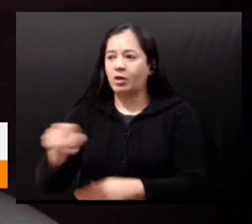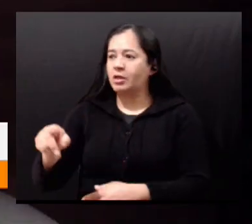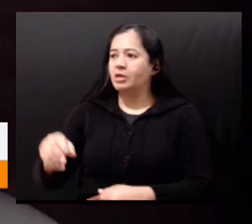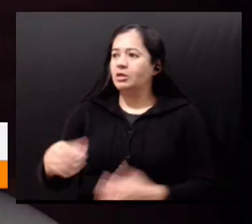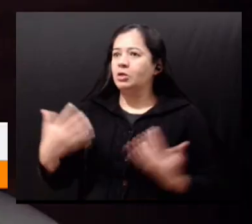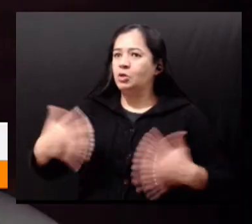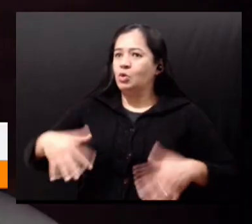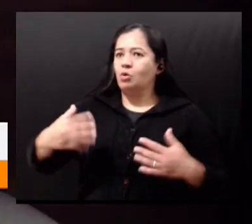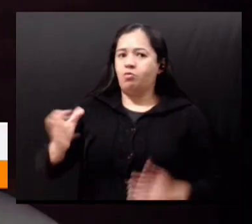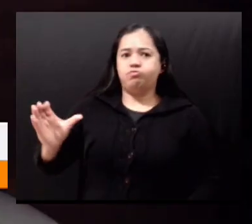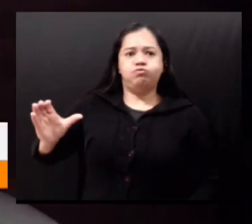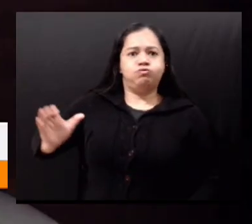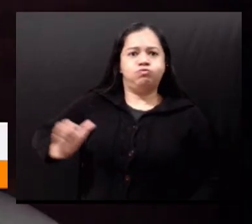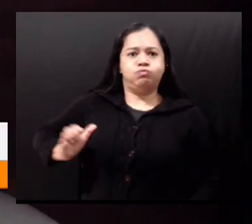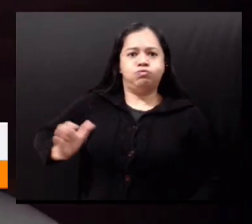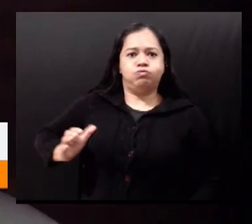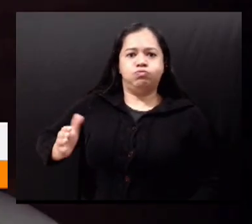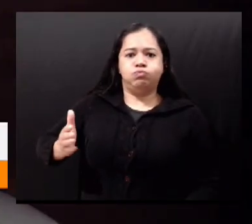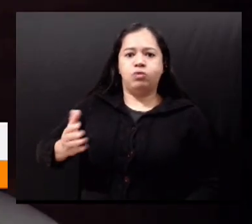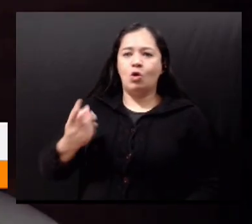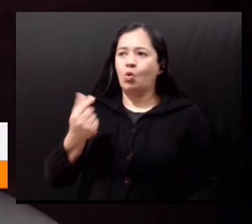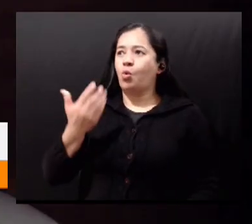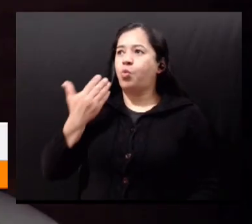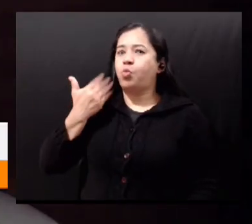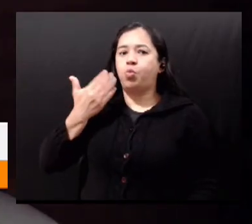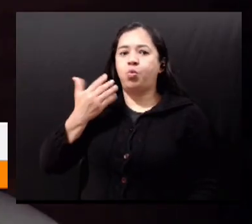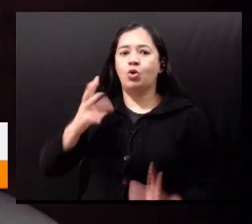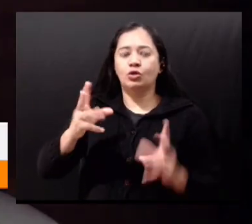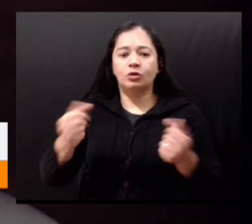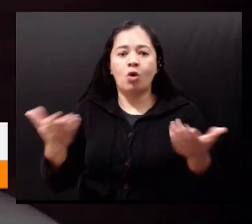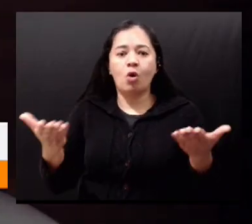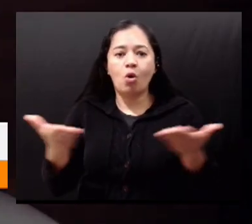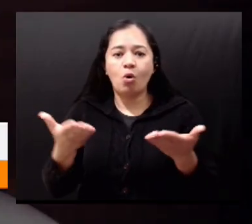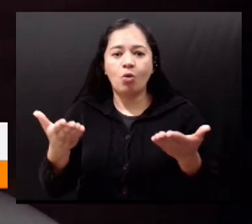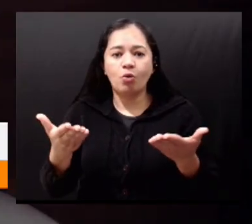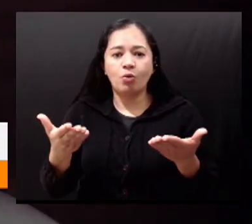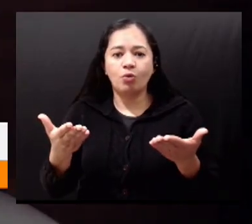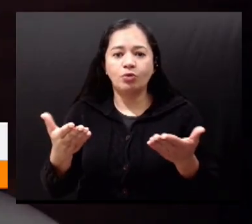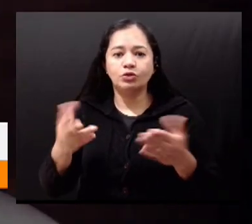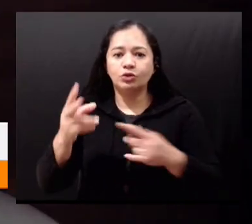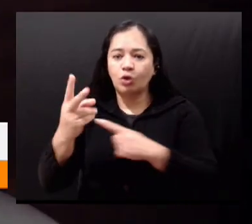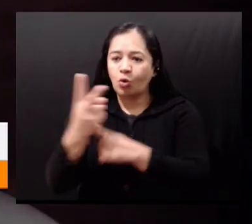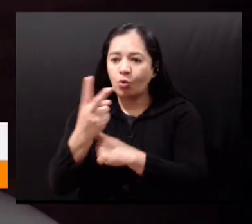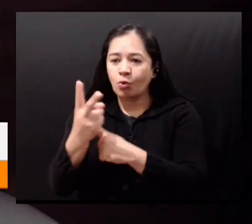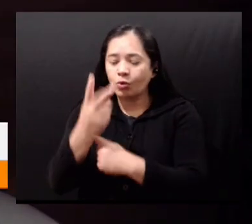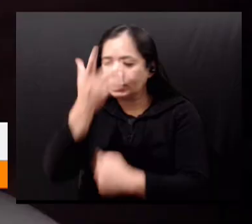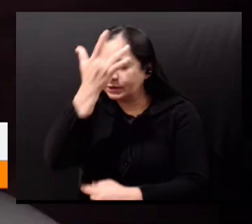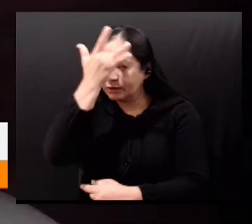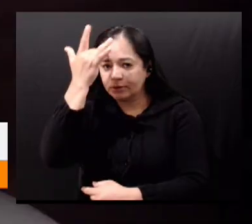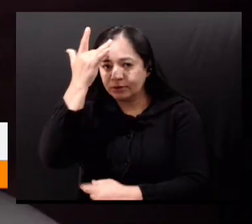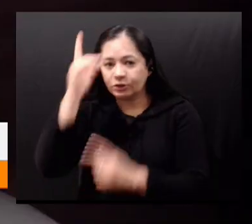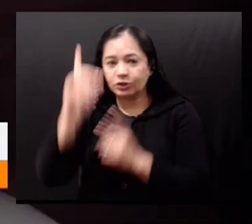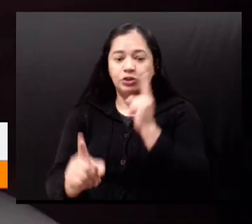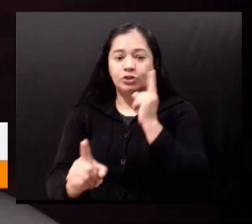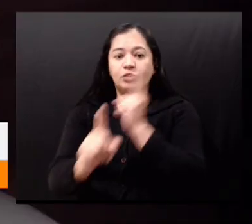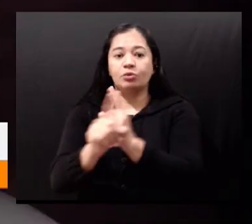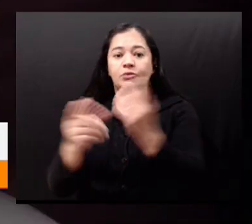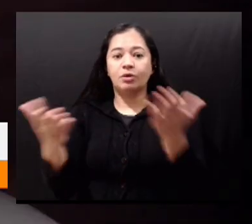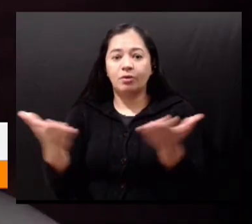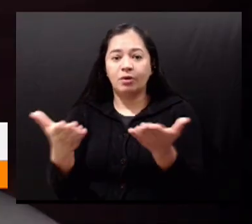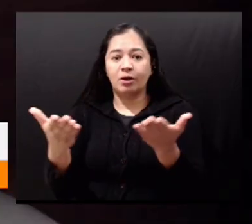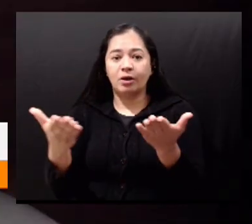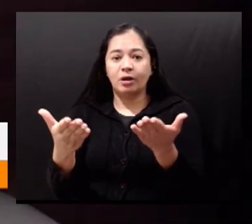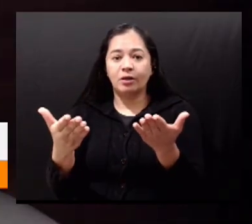que queria e que hoje cuida muito da saúde mental. Uhum. Descobriu recentemente que há altas habilidades,